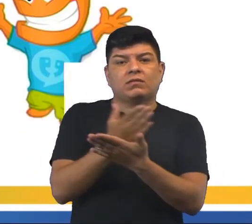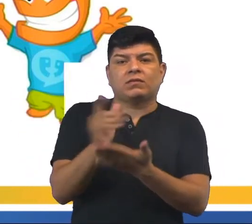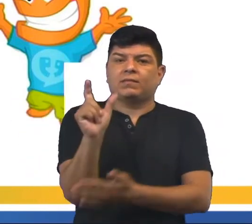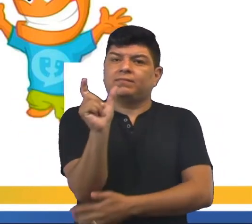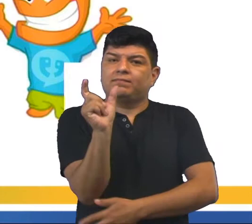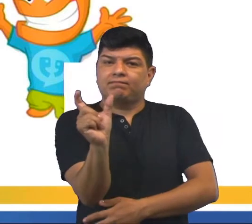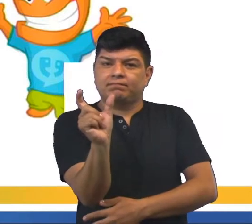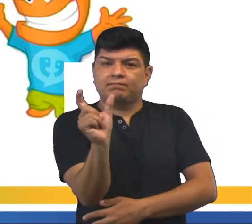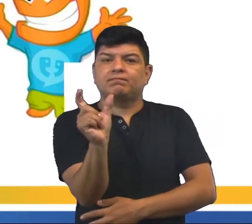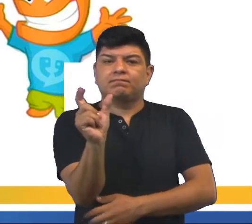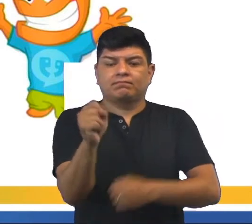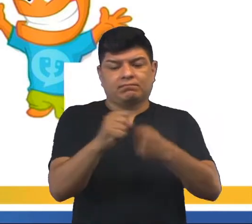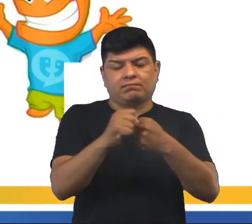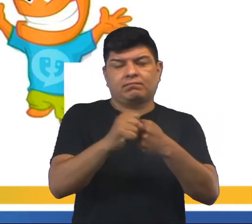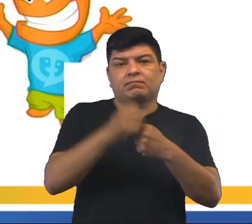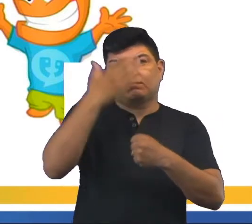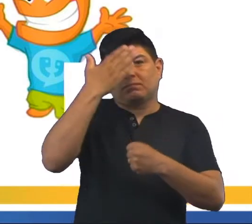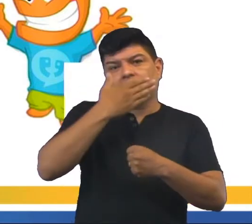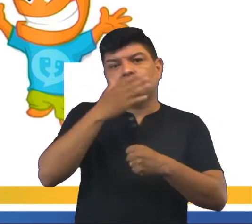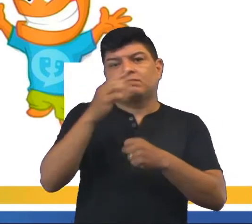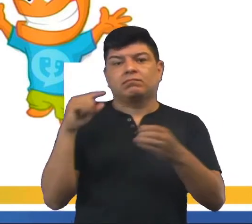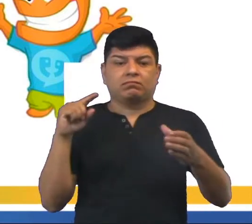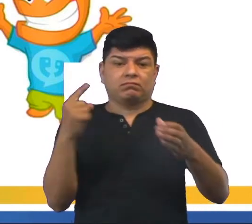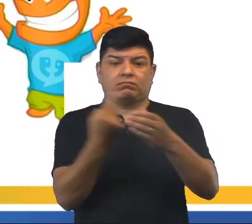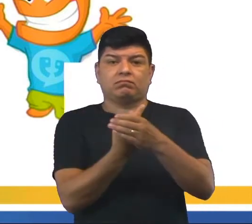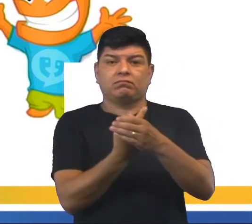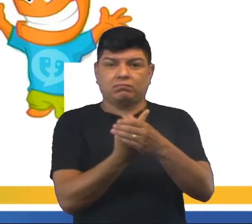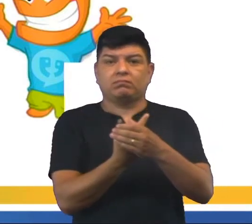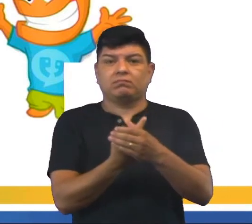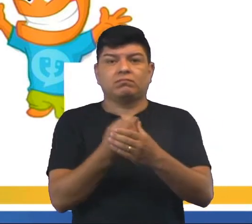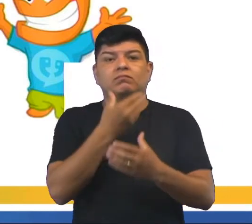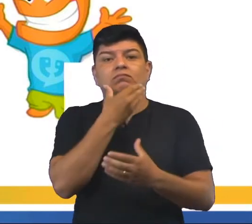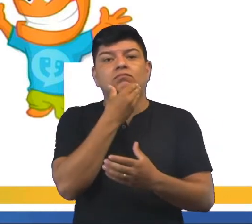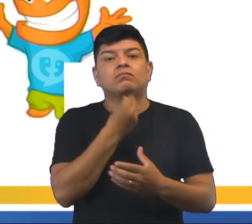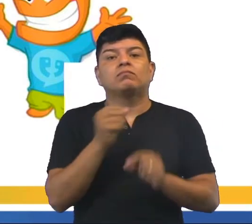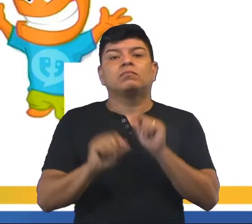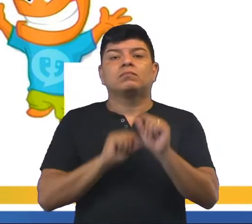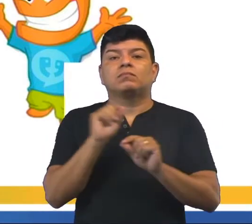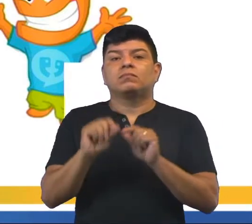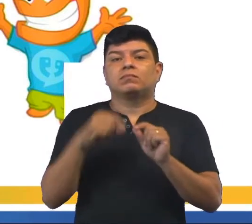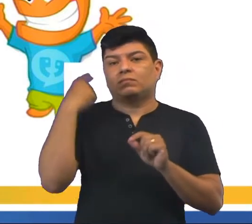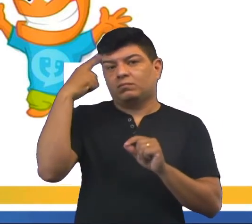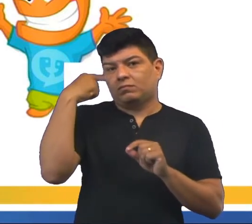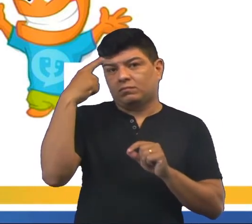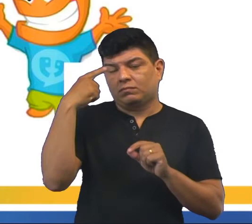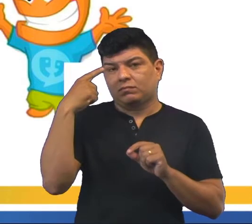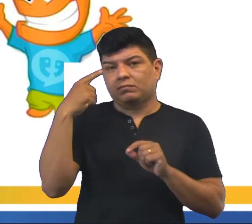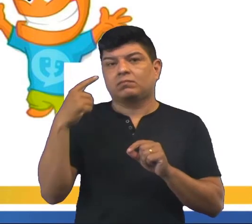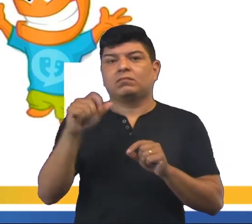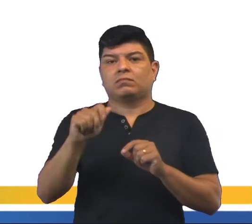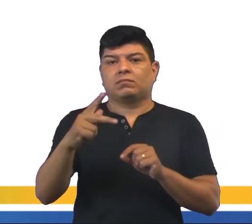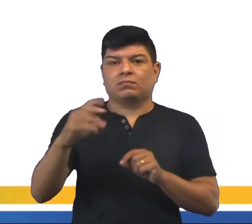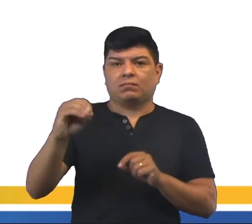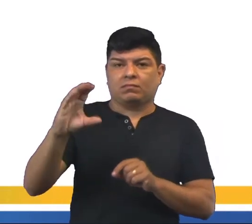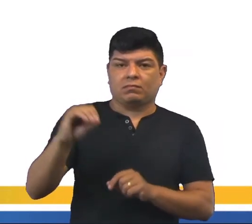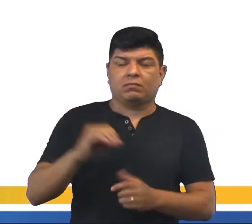palavras diante de um substantivo singular masculino, né? Isso nós chamamos na língua espanhola de há pouco.